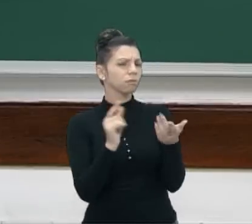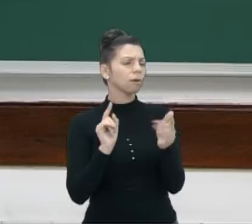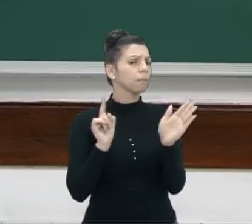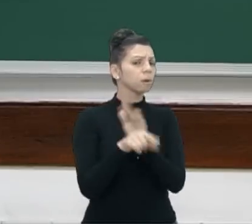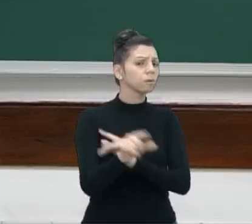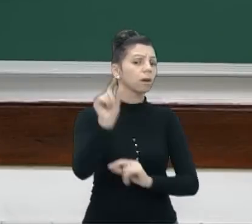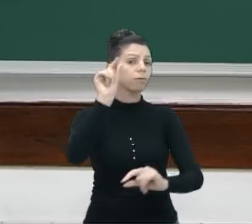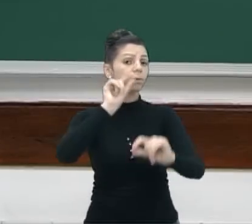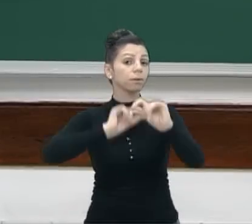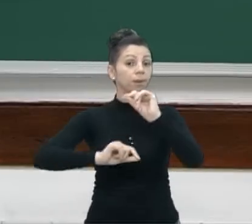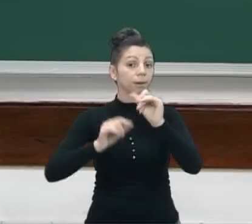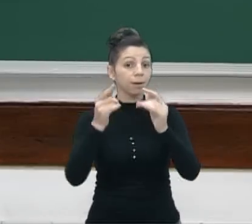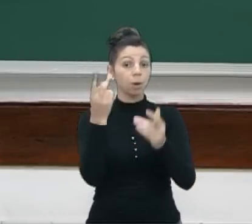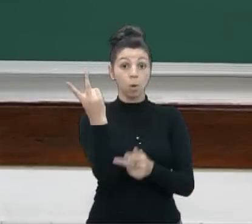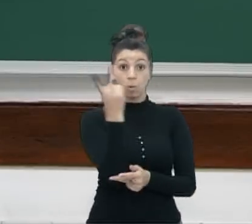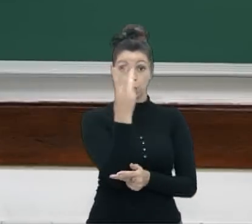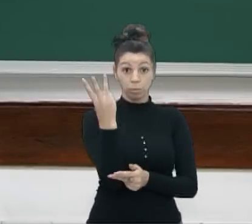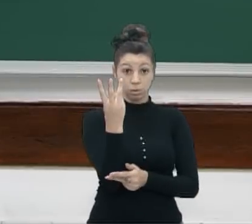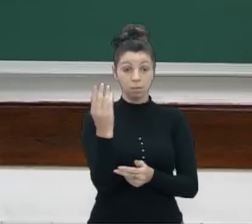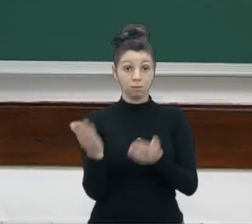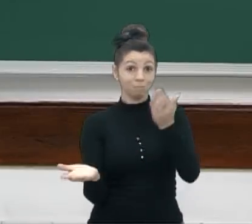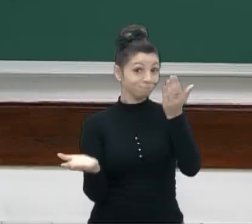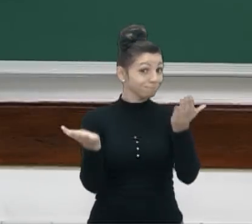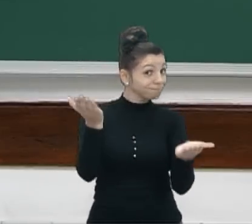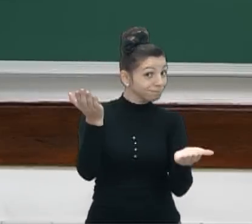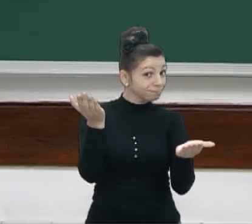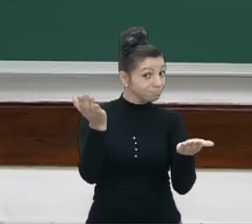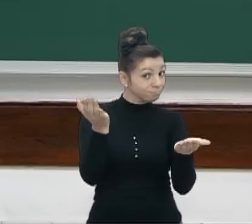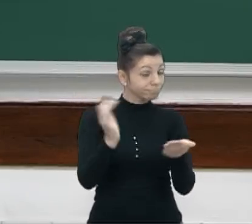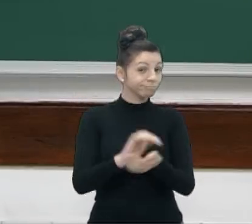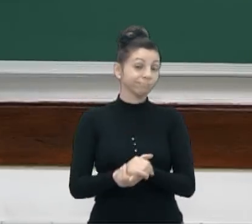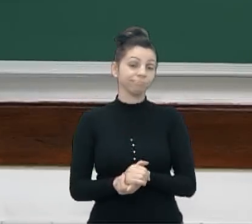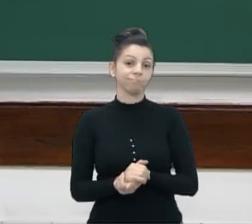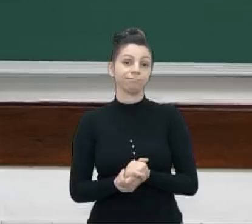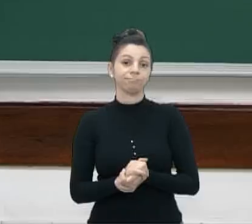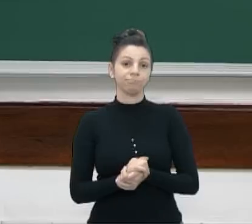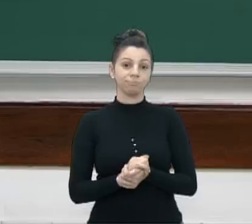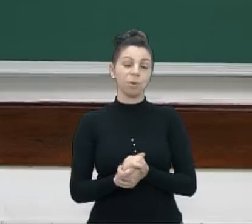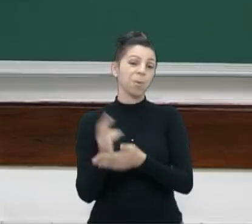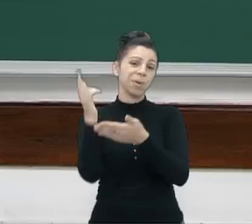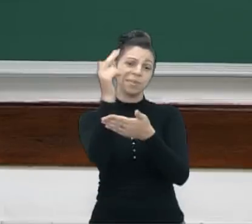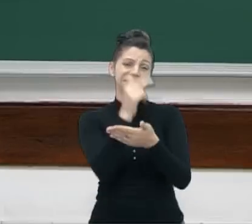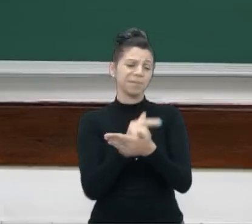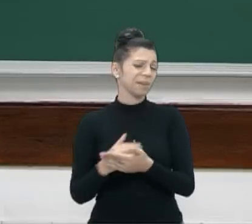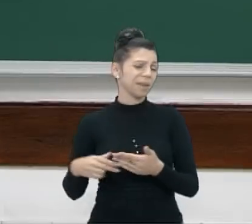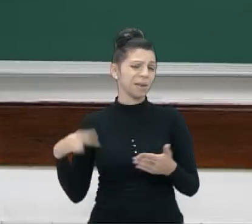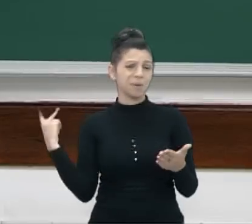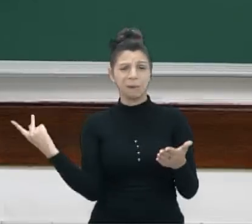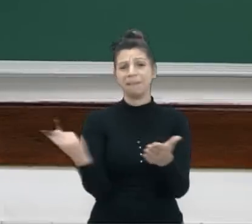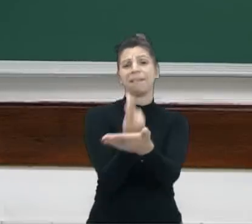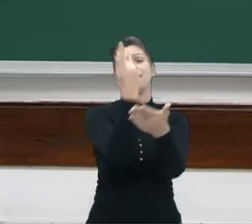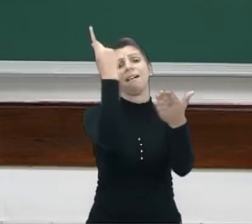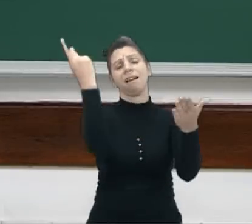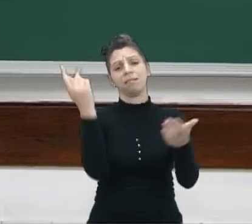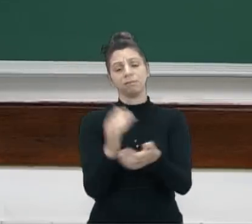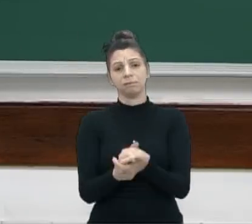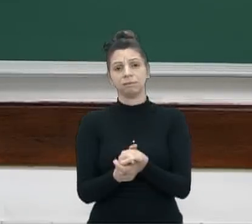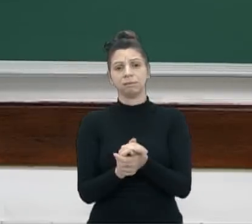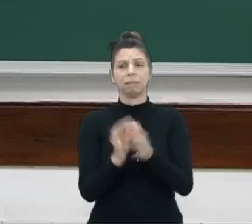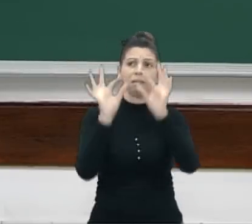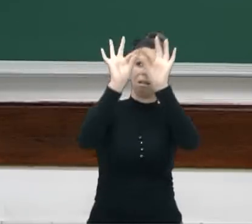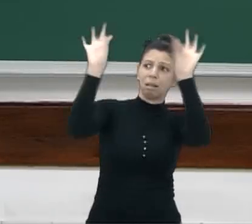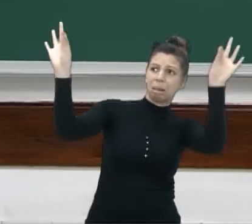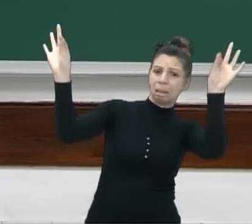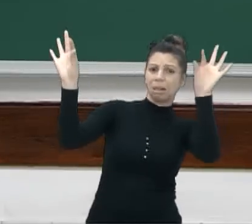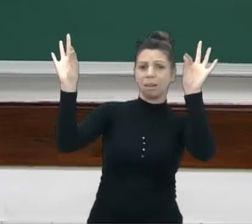São equivalentes? Então, prof, eu desenhei tudo errado, professora, porque eu desenhei um retângulo de um